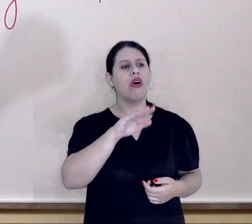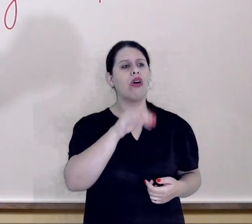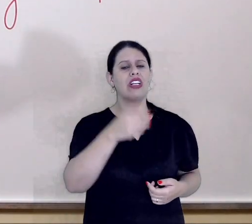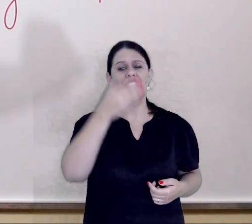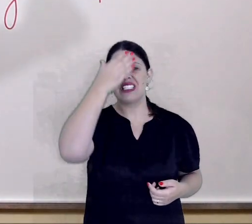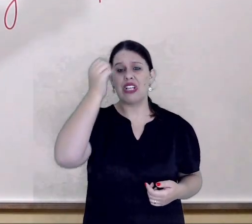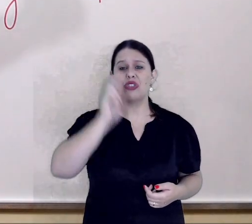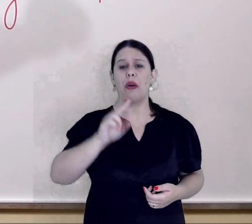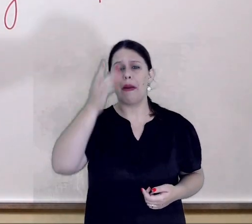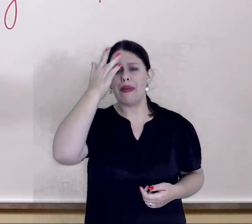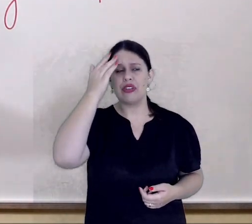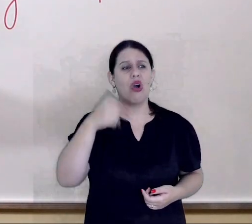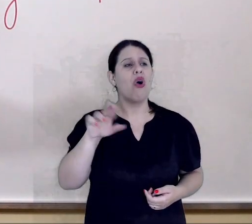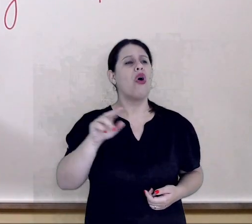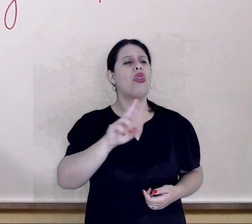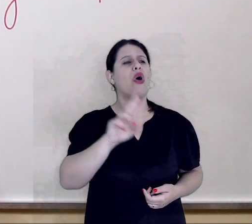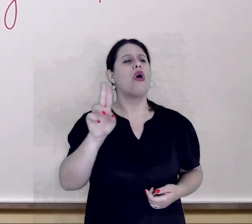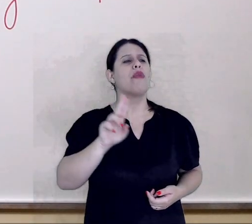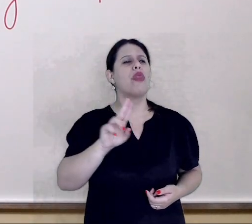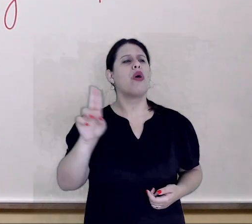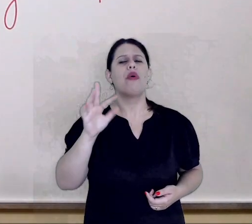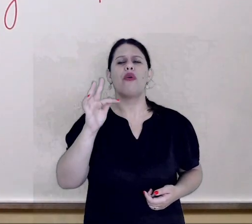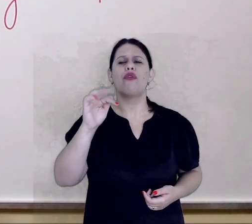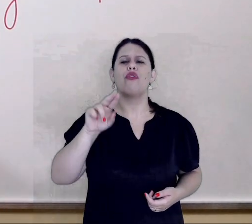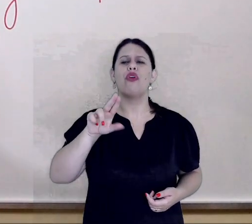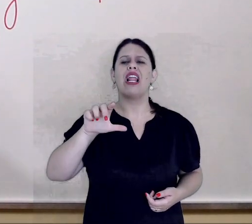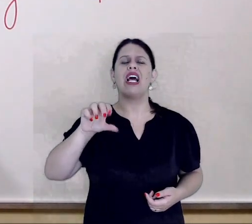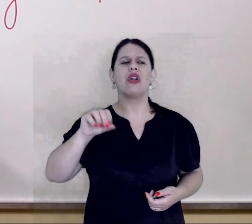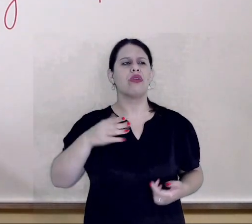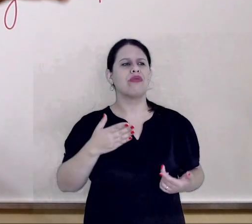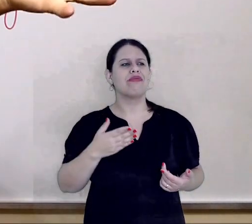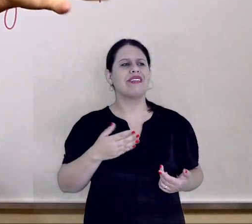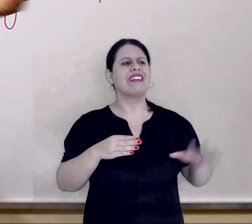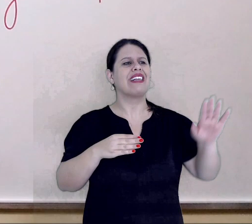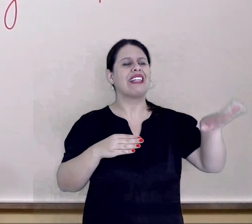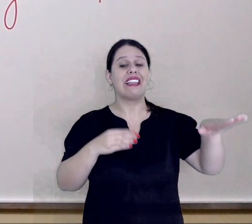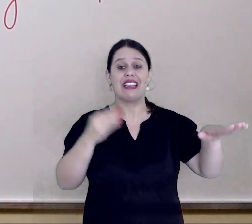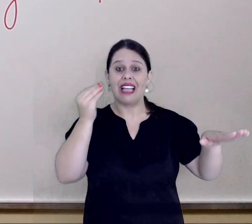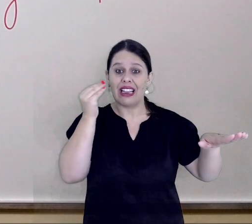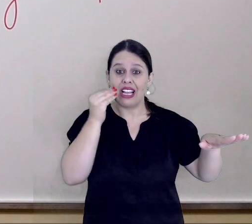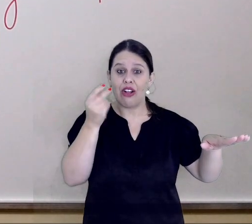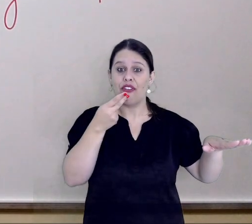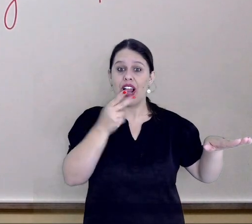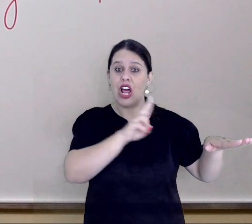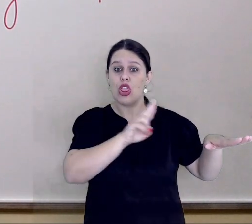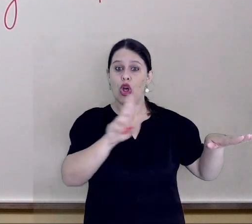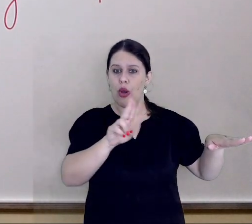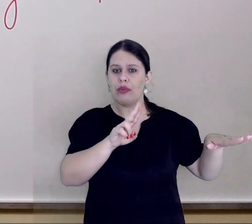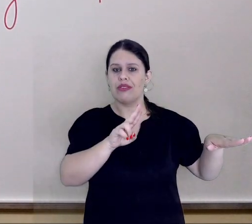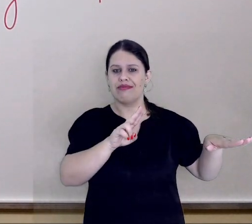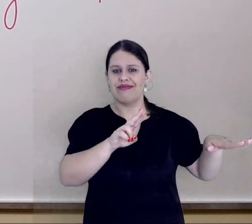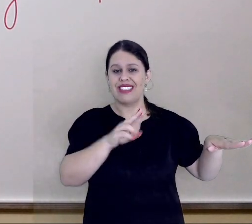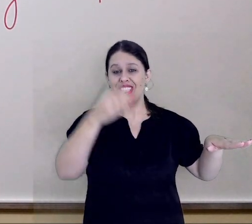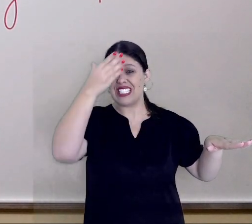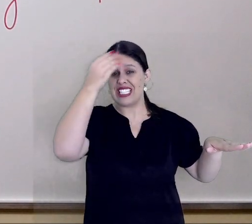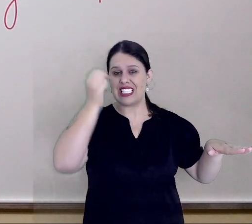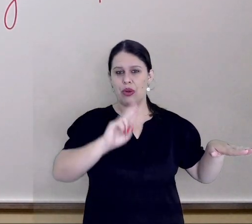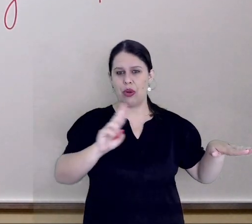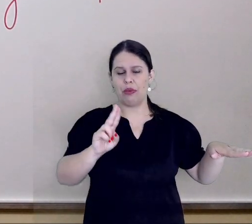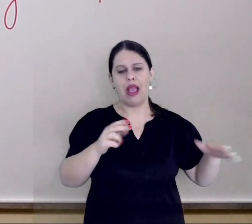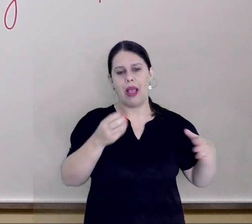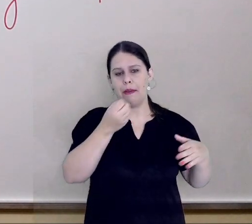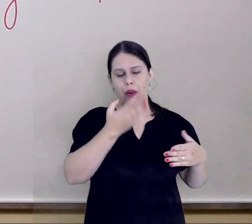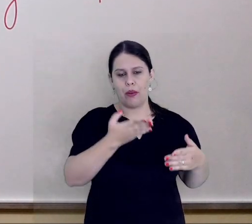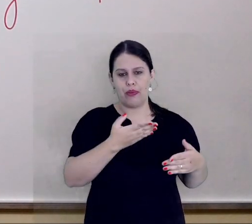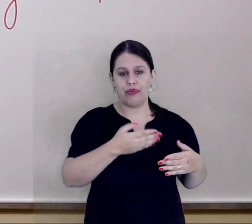assim, ô fulano, né? Ele fica tentando chamar a pessoa. É o caso aqui, beleza? Então vamos